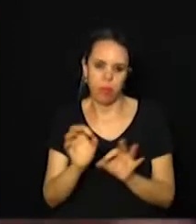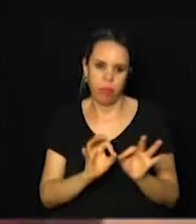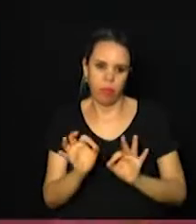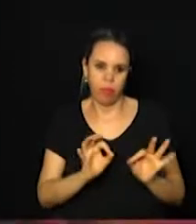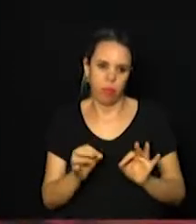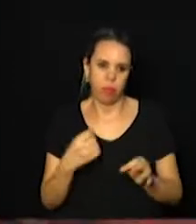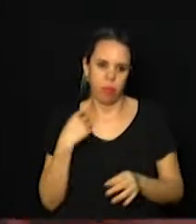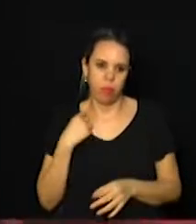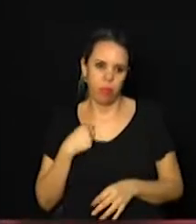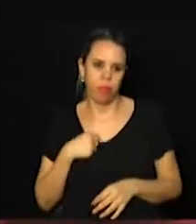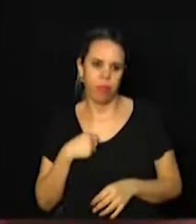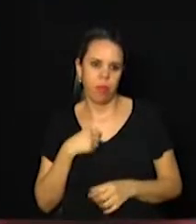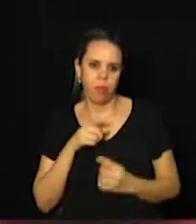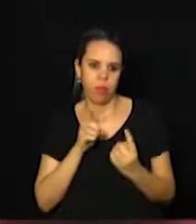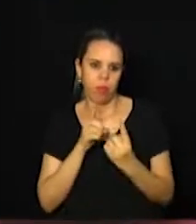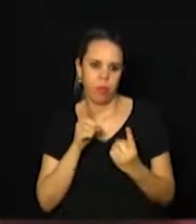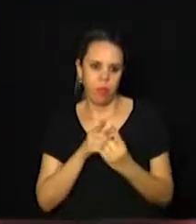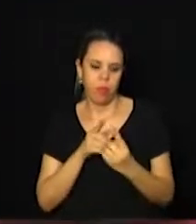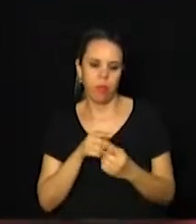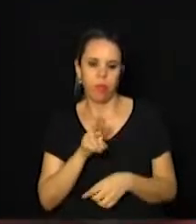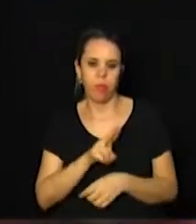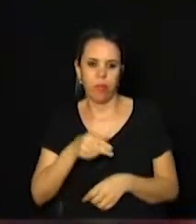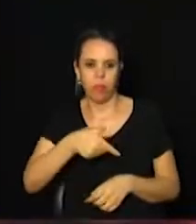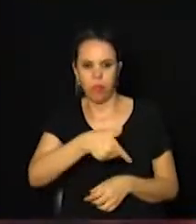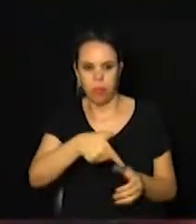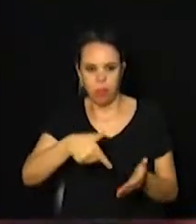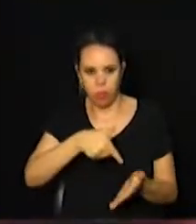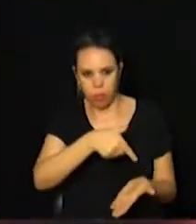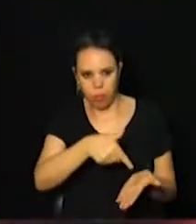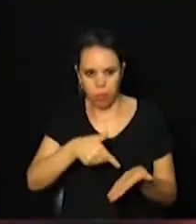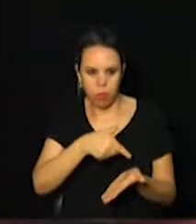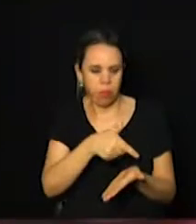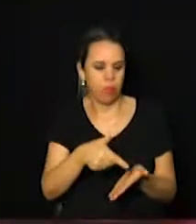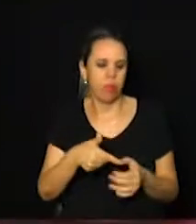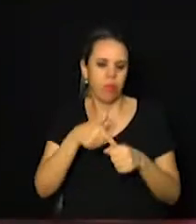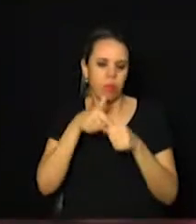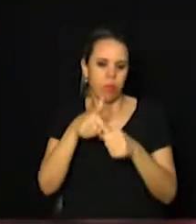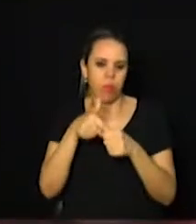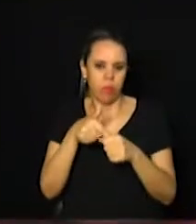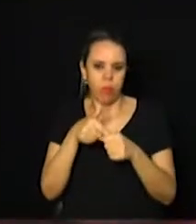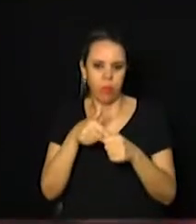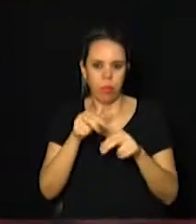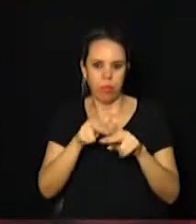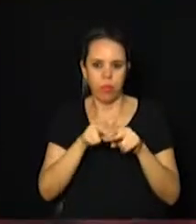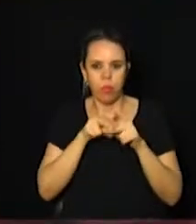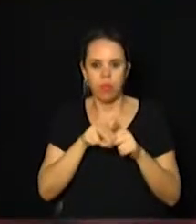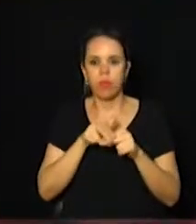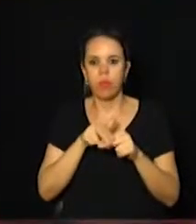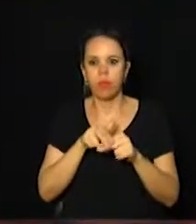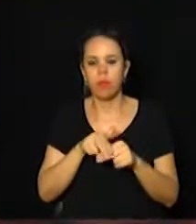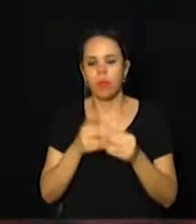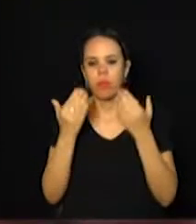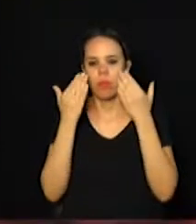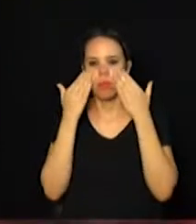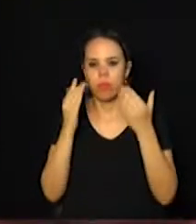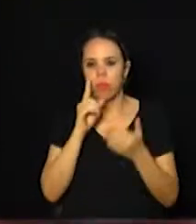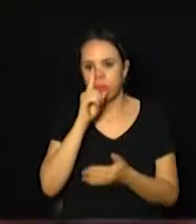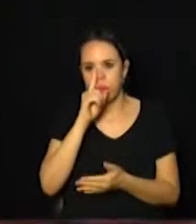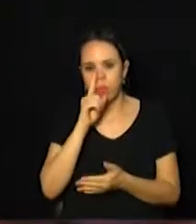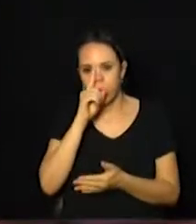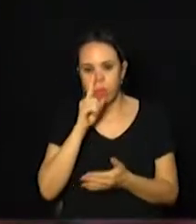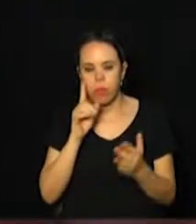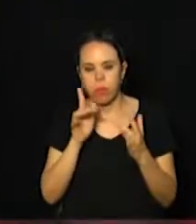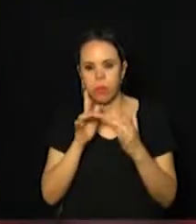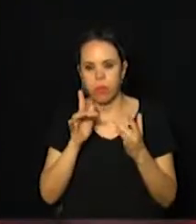preparo necessário para o auto-serviço no manuseio das bombas de combustíveis de por isso estarão expostas a acidentes e